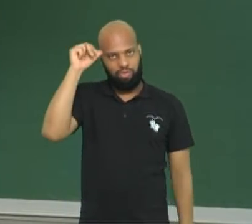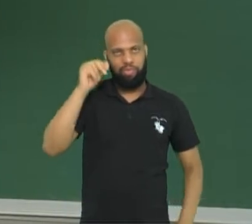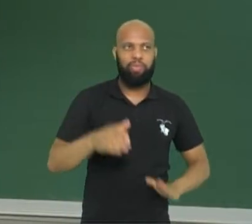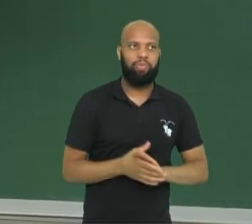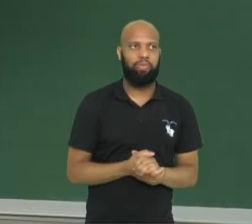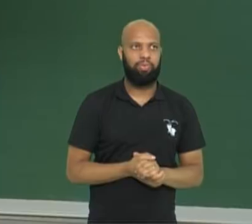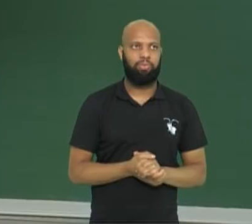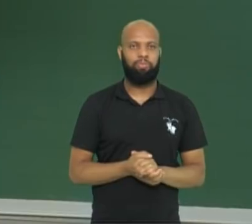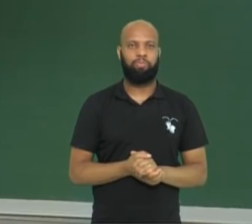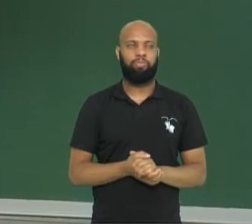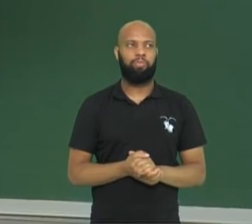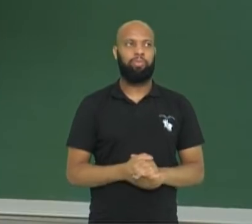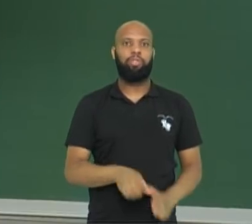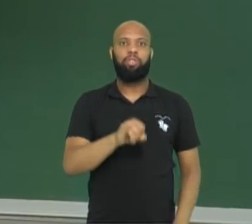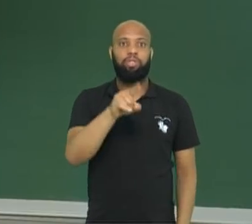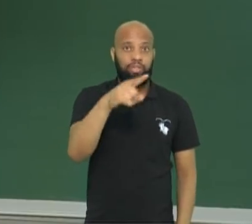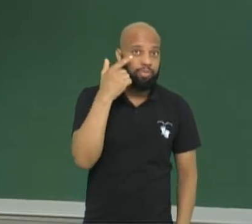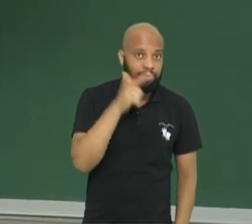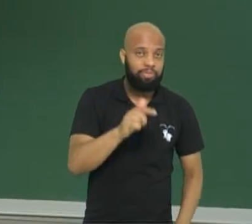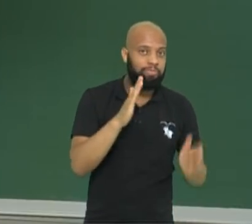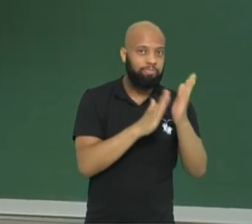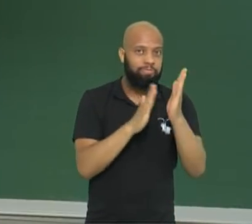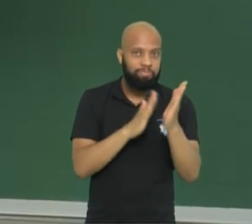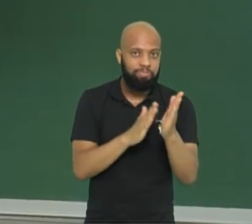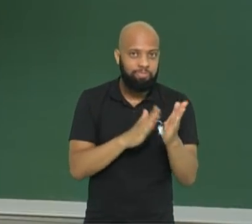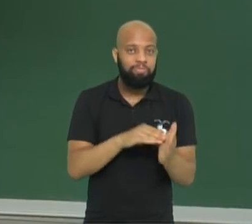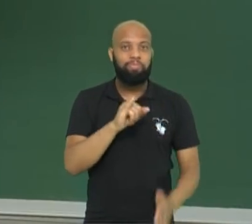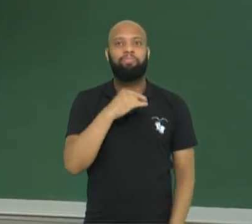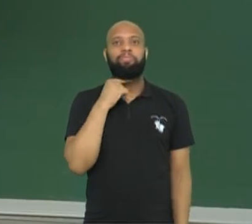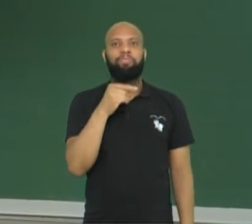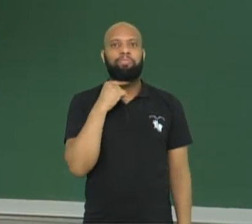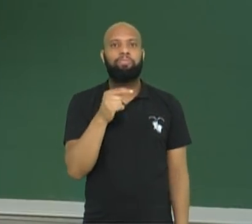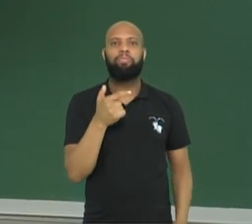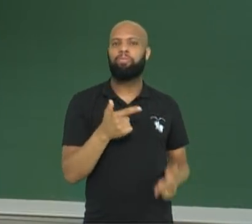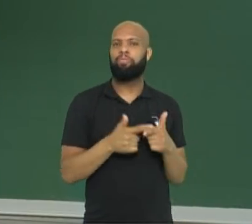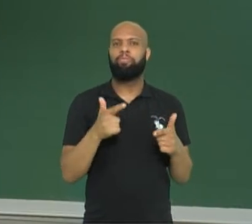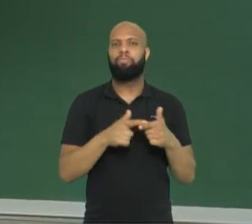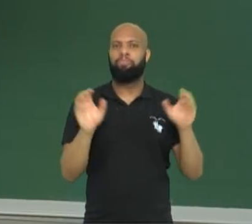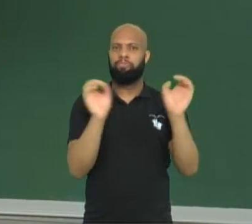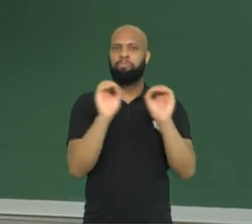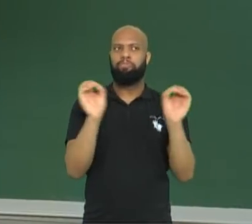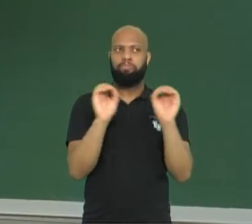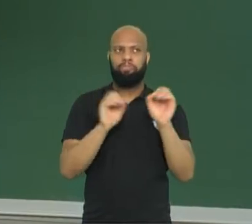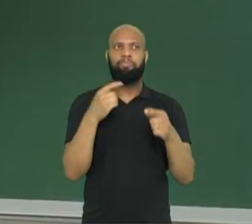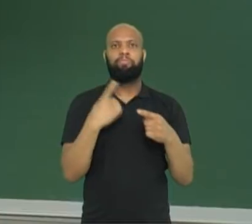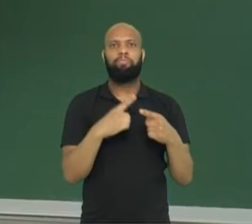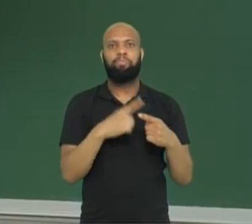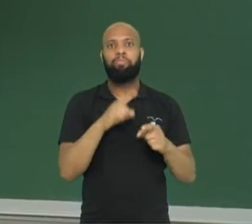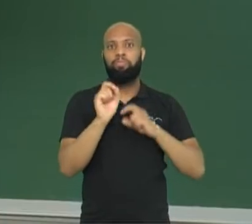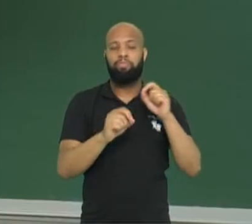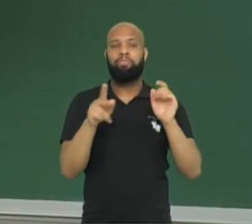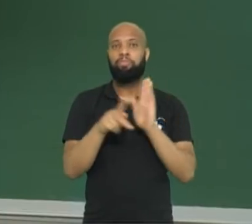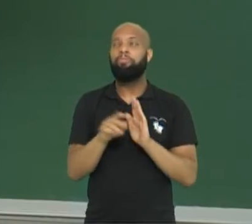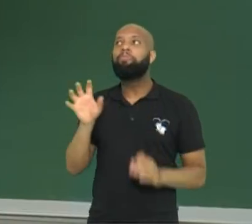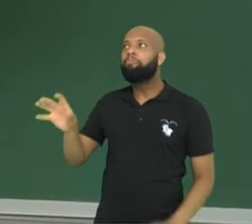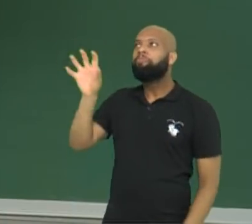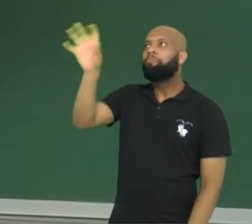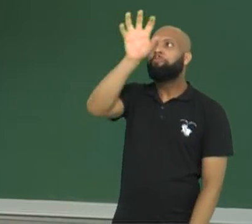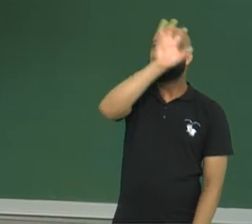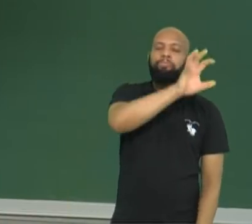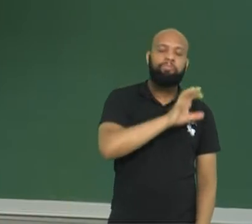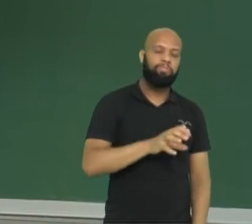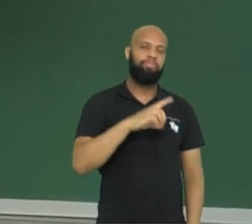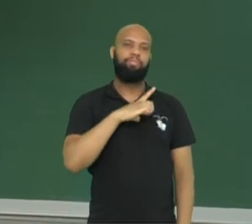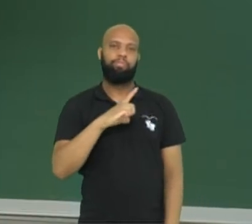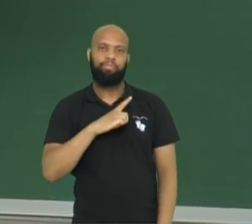beleza? Muito bem, se você conseguiu, parabéns, né? Quem não conseguiu, não tem problema, porque é uma questão muito assim regional,